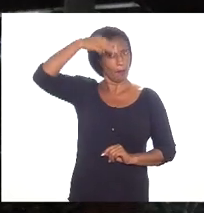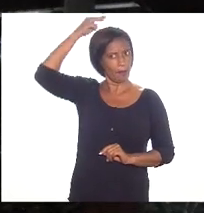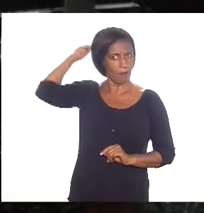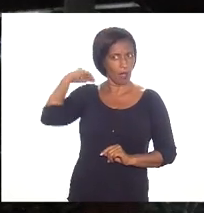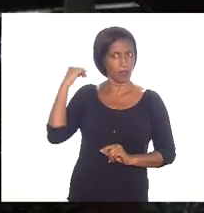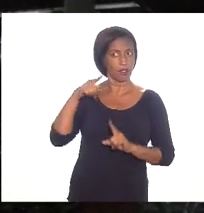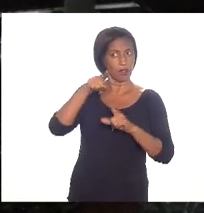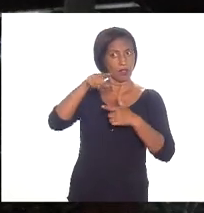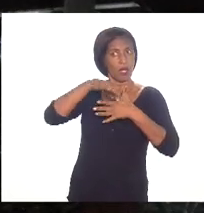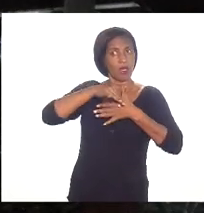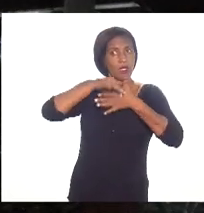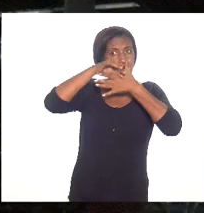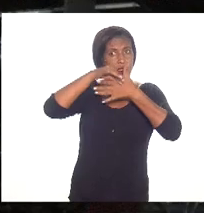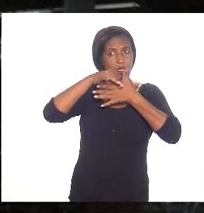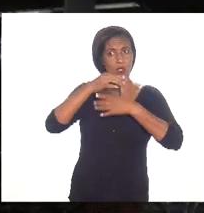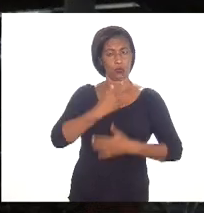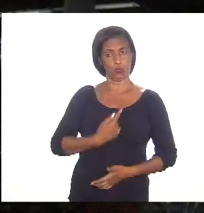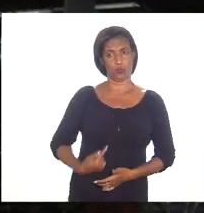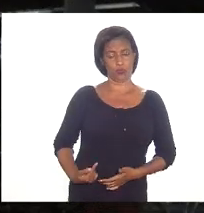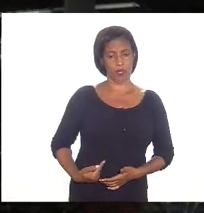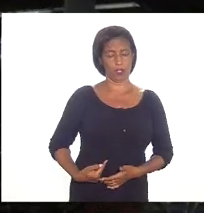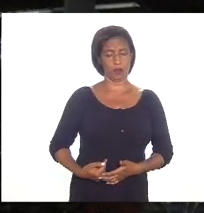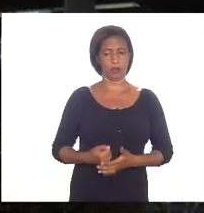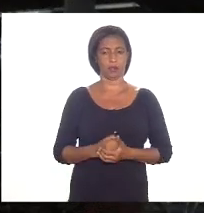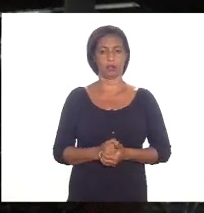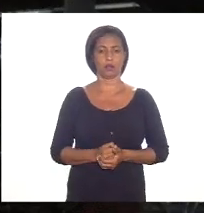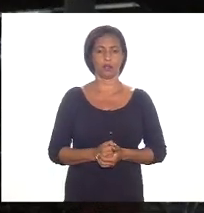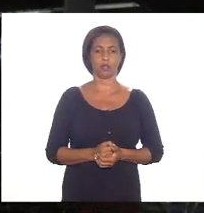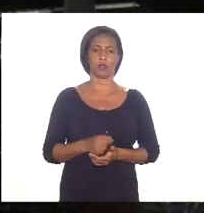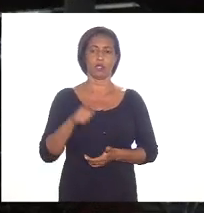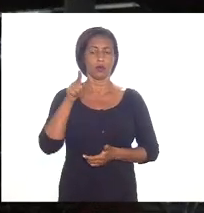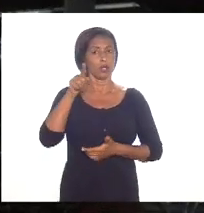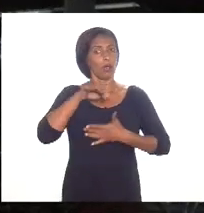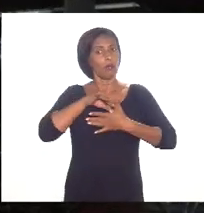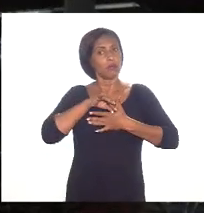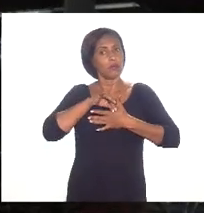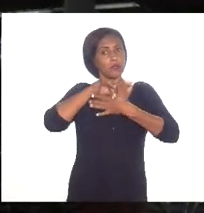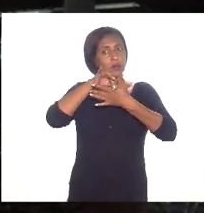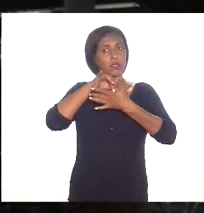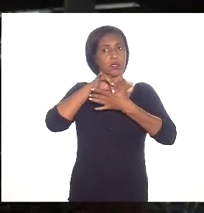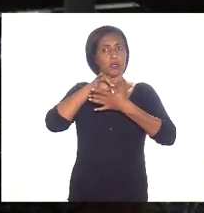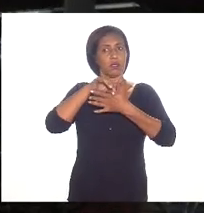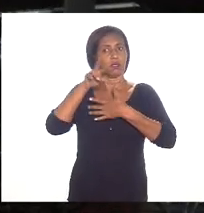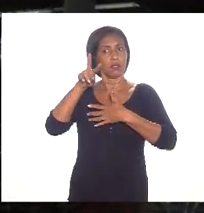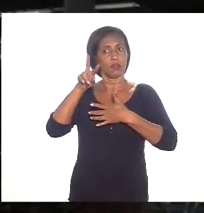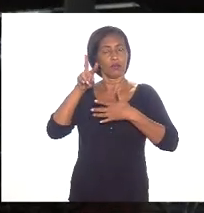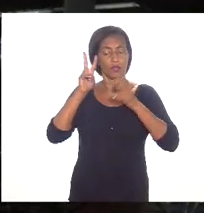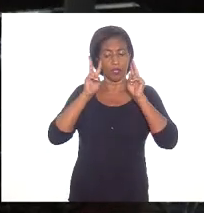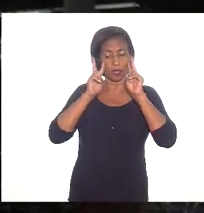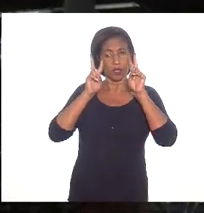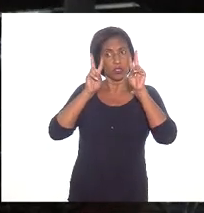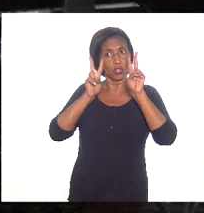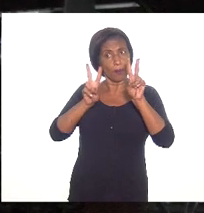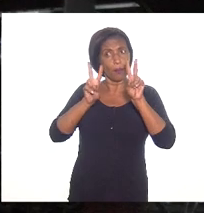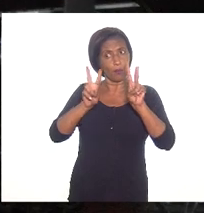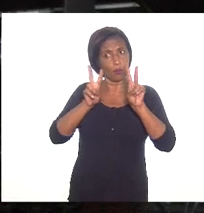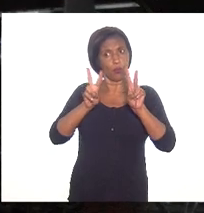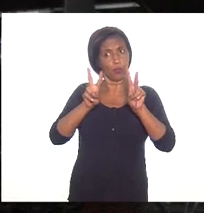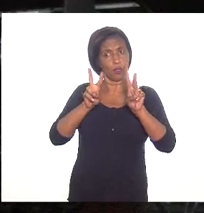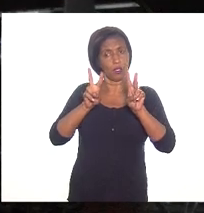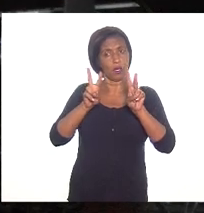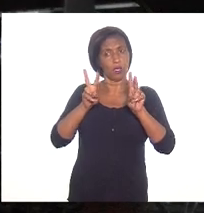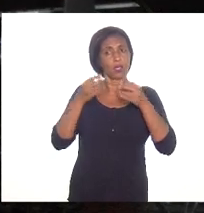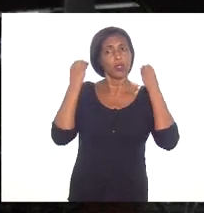Excelência é o líder do governo. Me permite a Vossa palavra, Excelência mas... é testemunha de quanto a